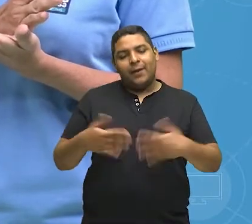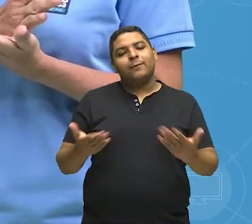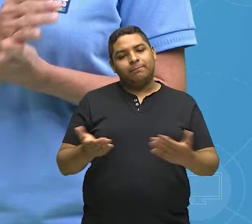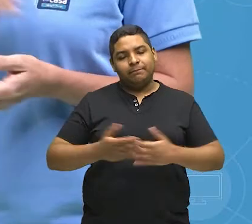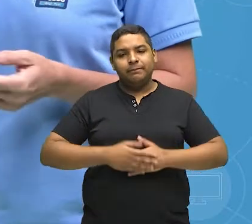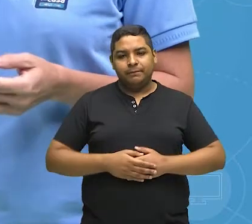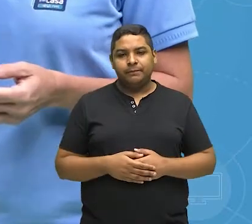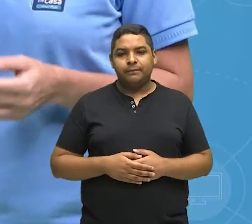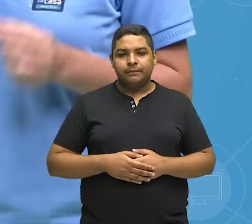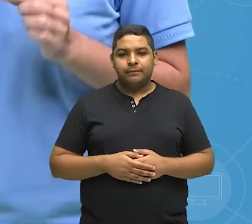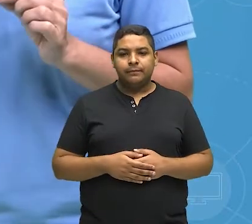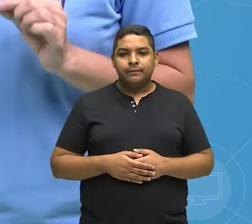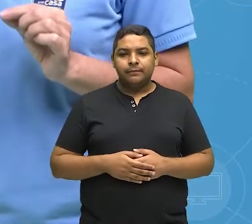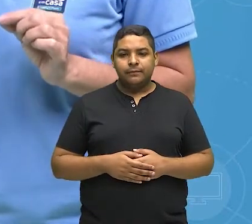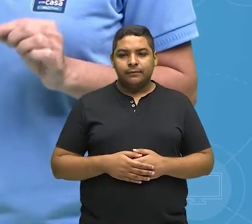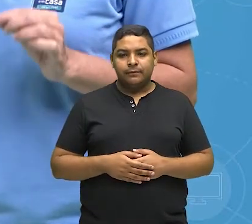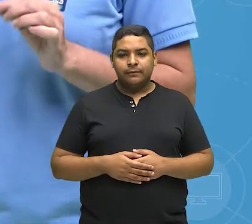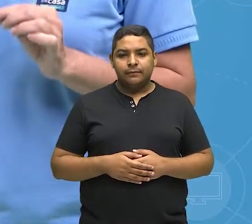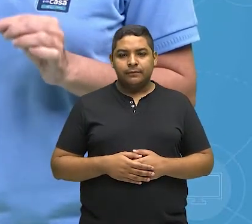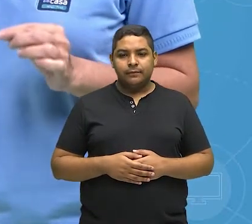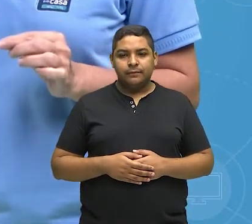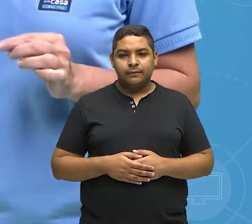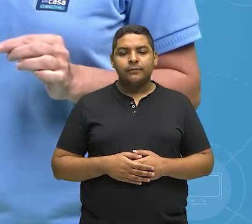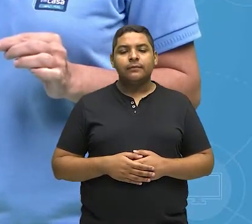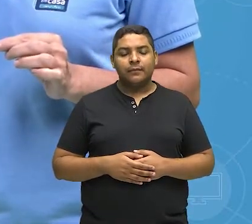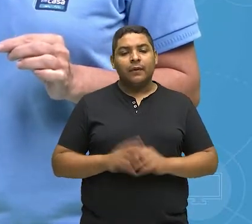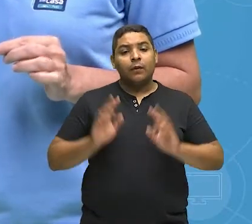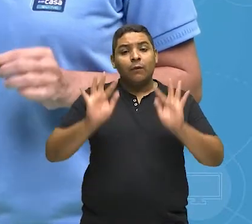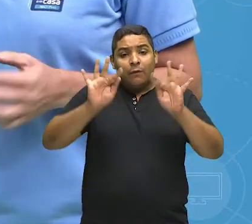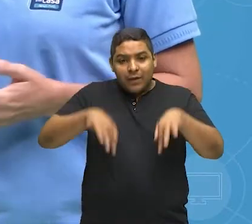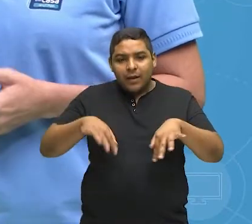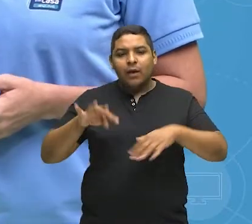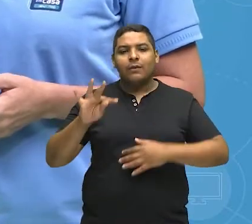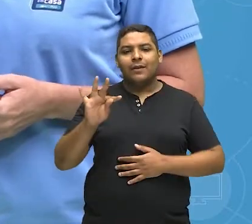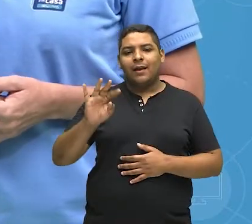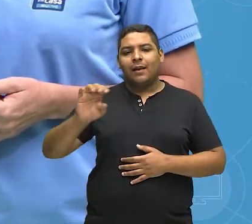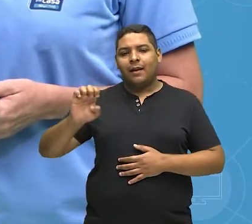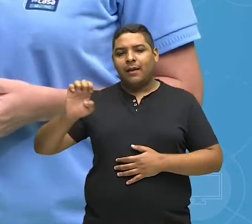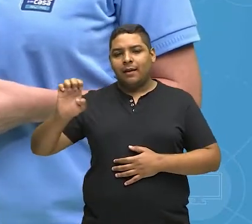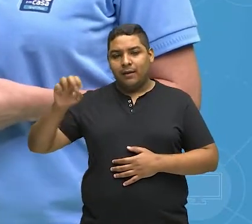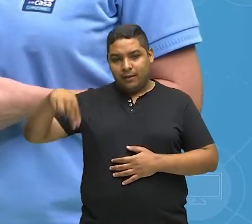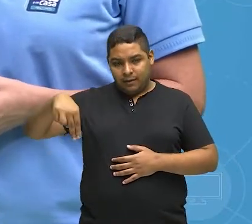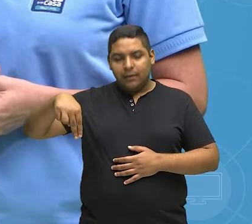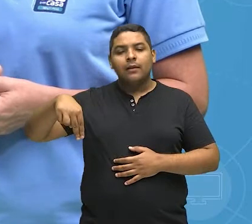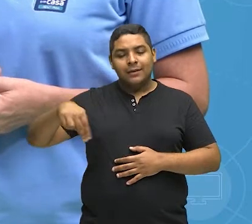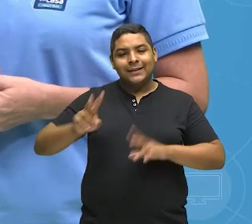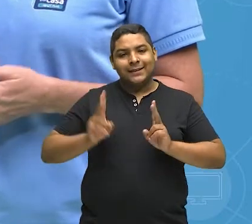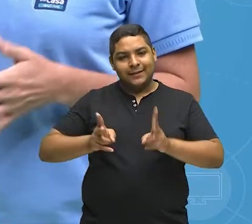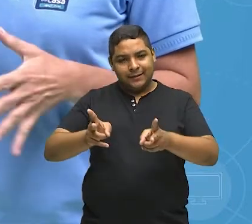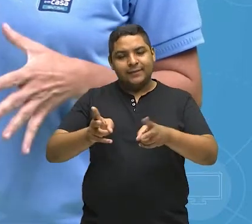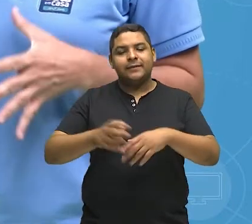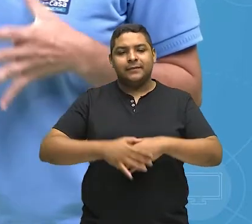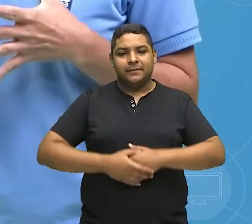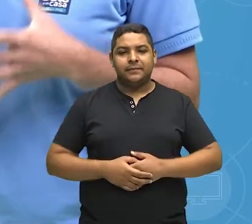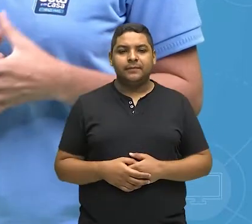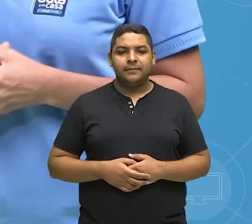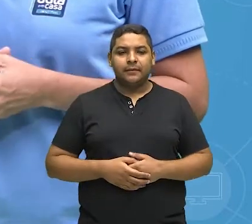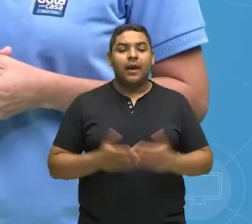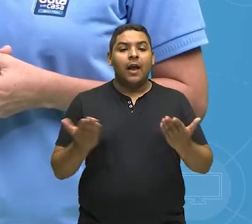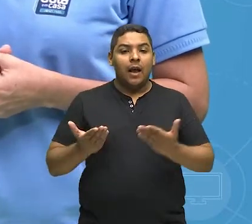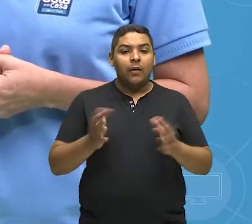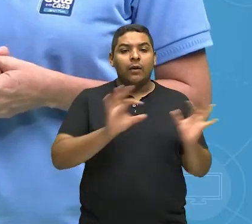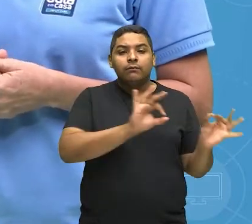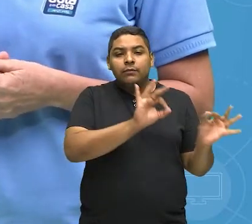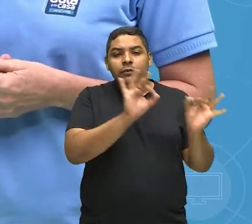do número. No final é sempre a mesma palavra, teen, T-E-E e o N no final. Tudo bem? Agora a gente vai acompanhando